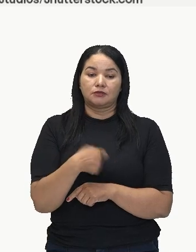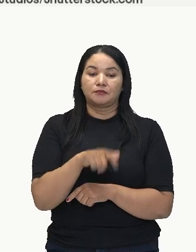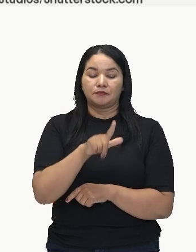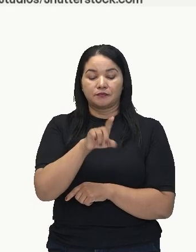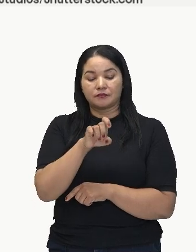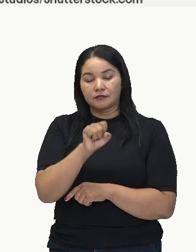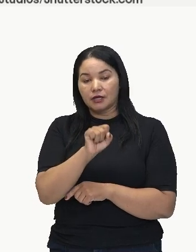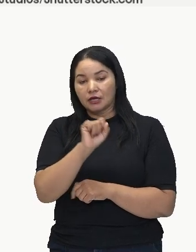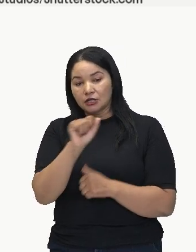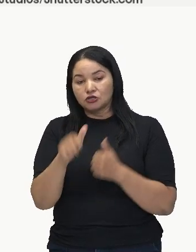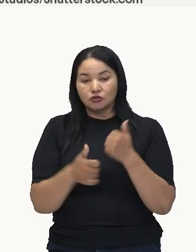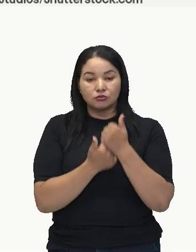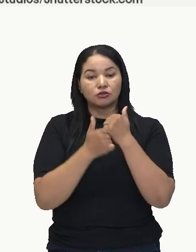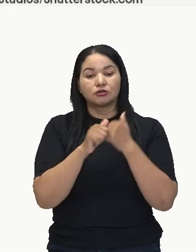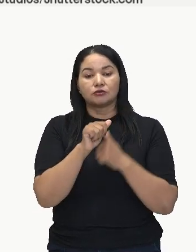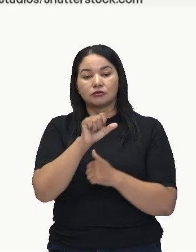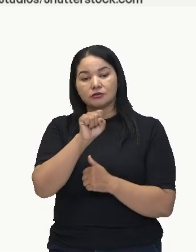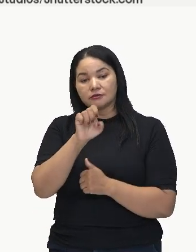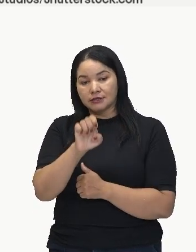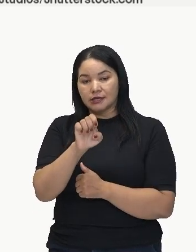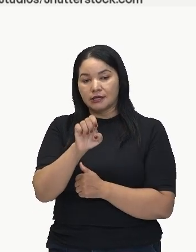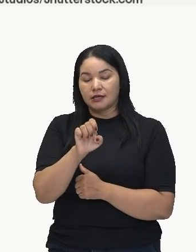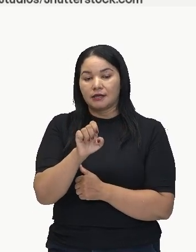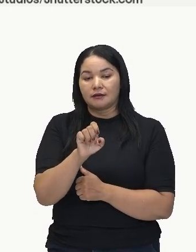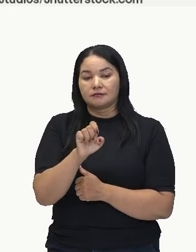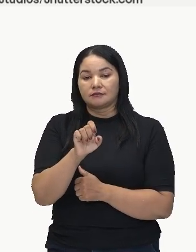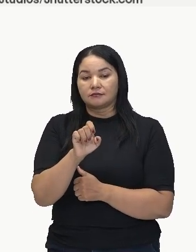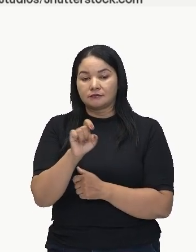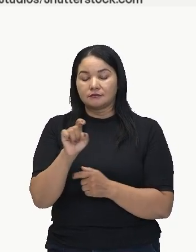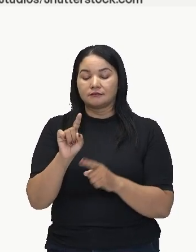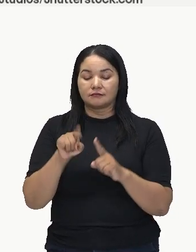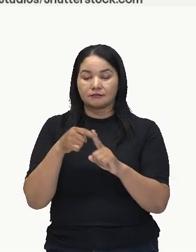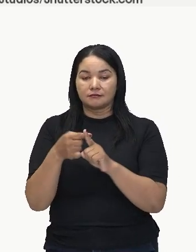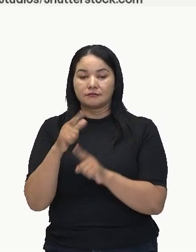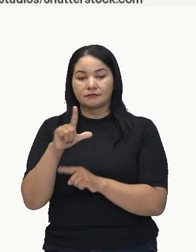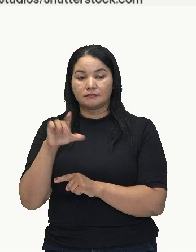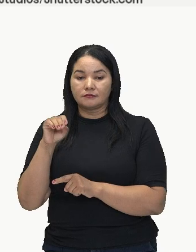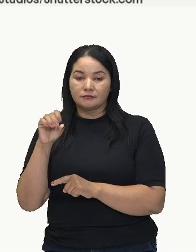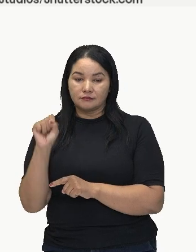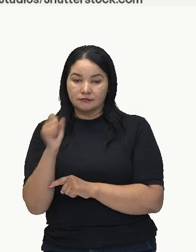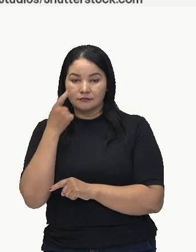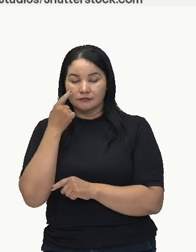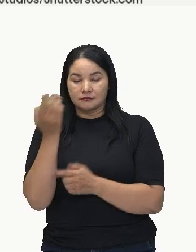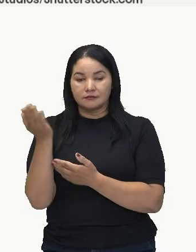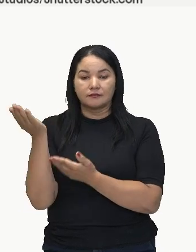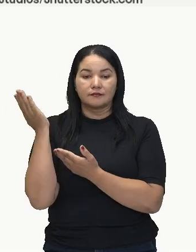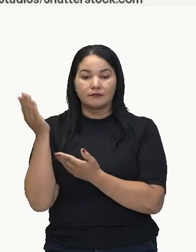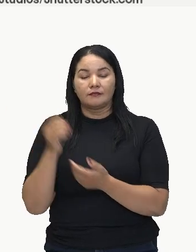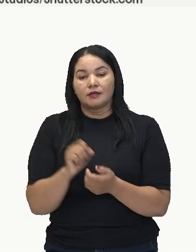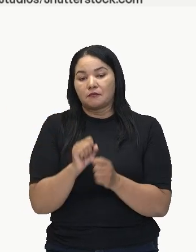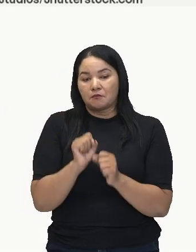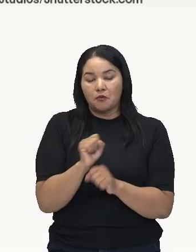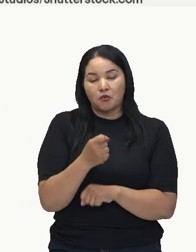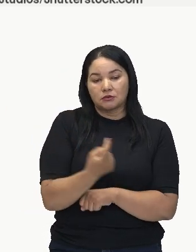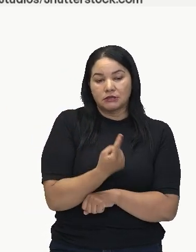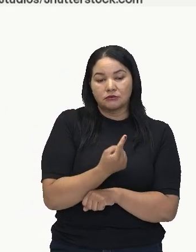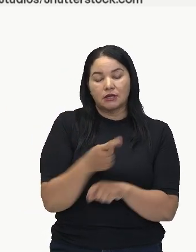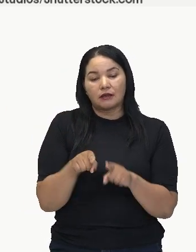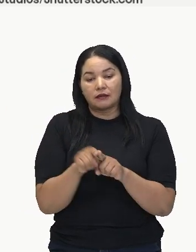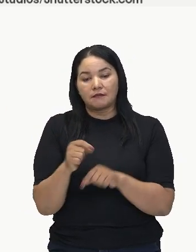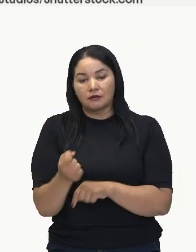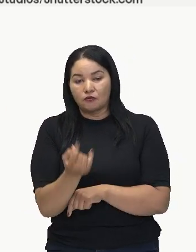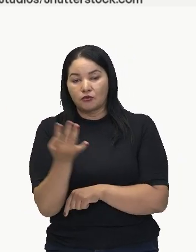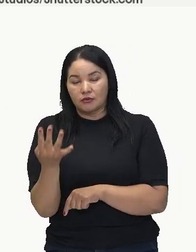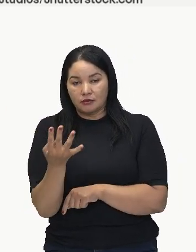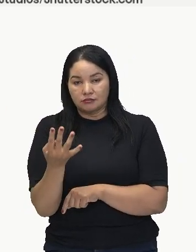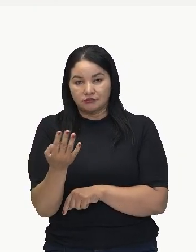les ele é rapidamente substituído por se, tanto no singular como no plural. Agora,